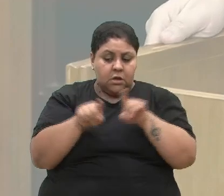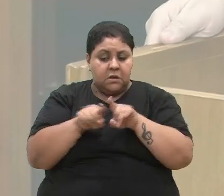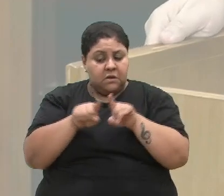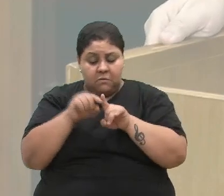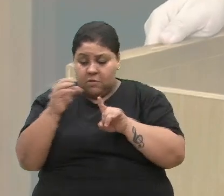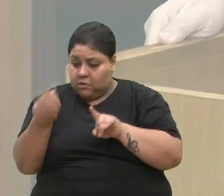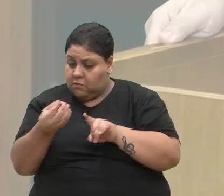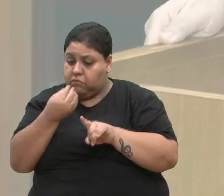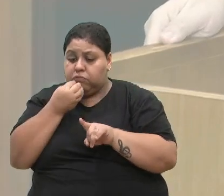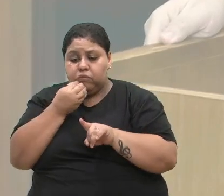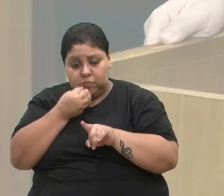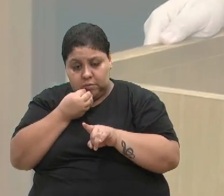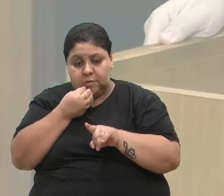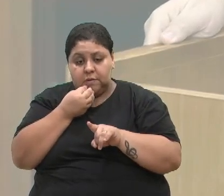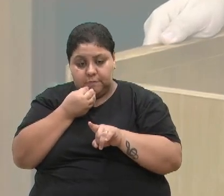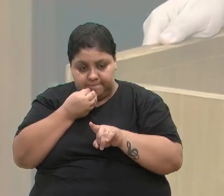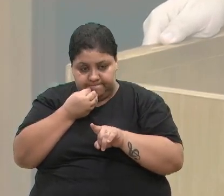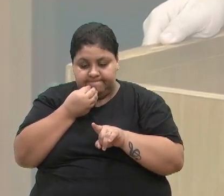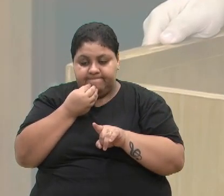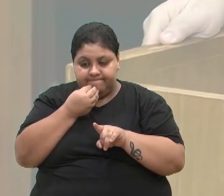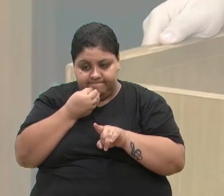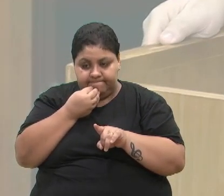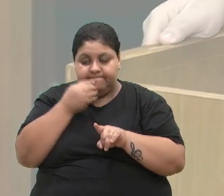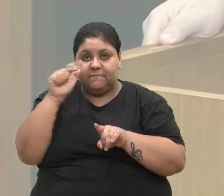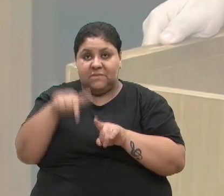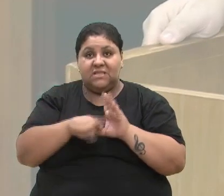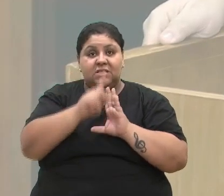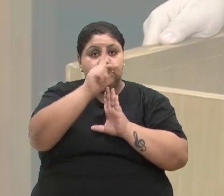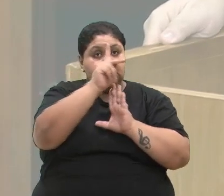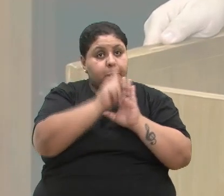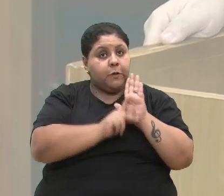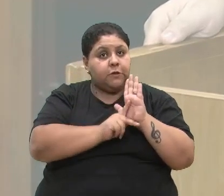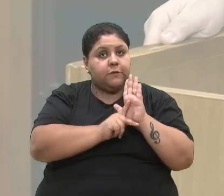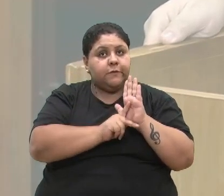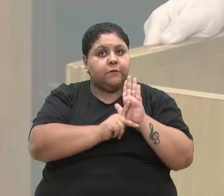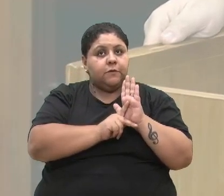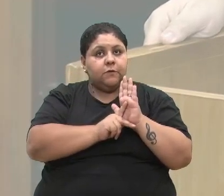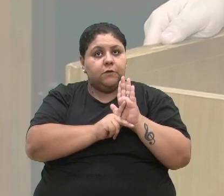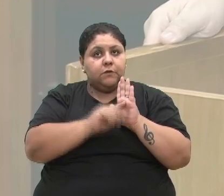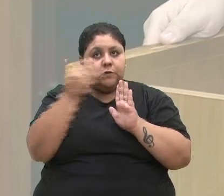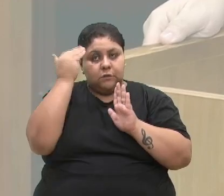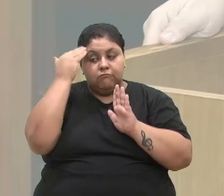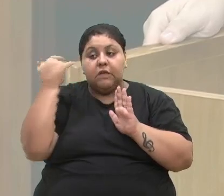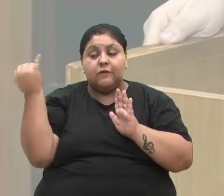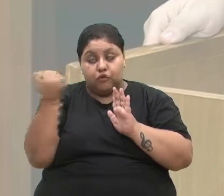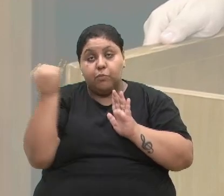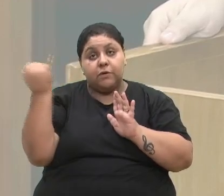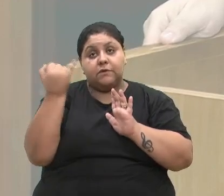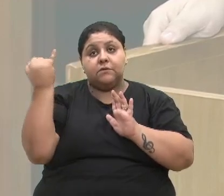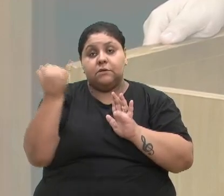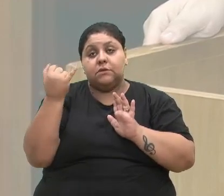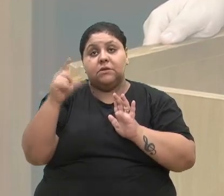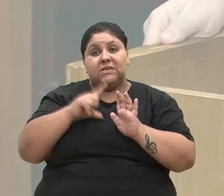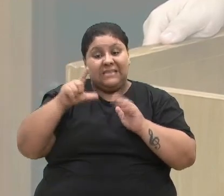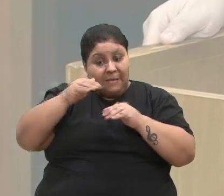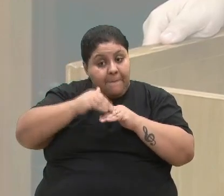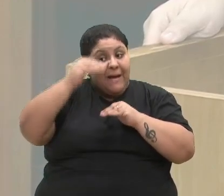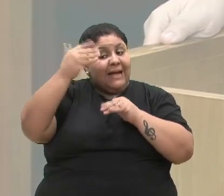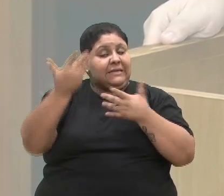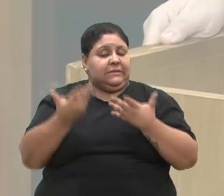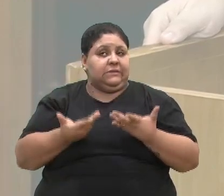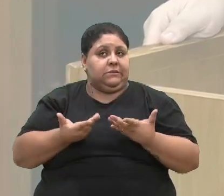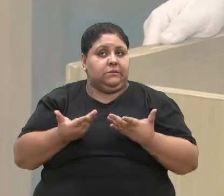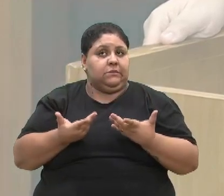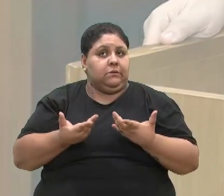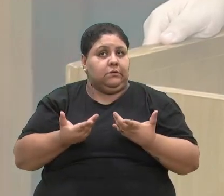certeza, irei providenciar que esses projetos que entendo de extrema importância e que tem mais, que